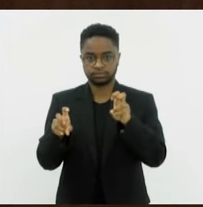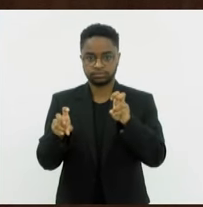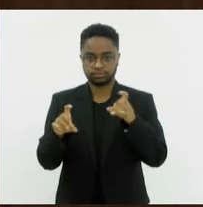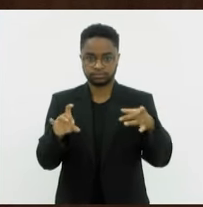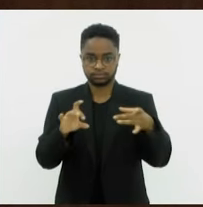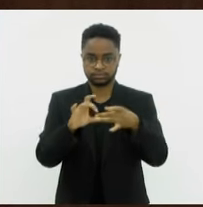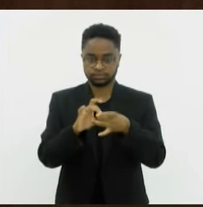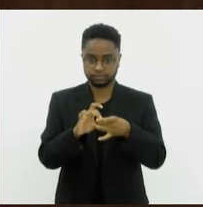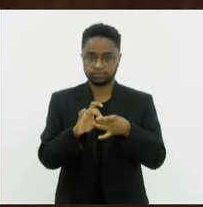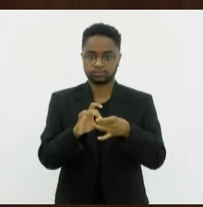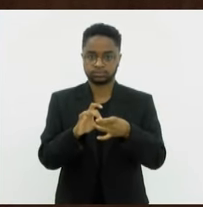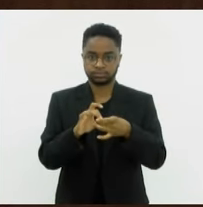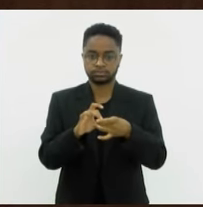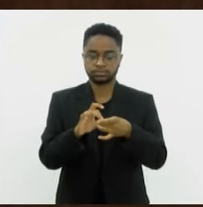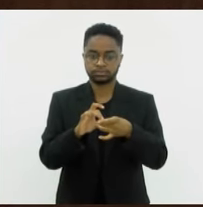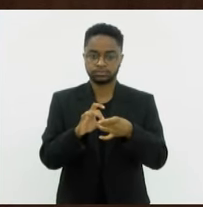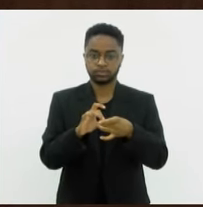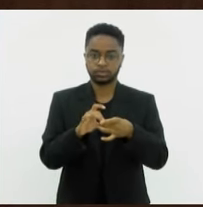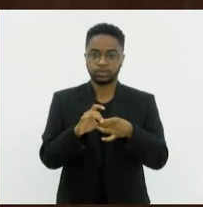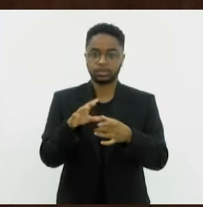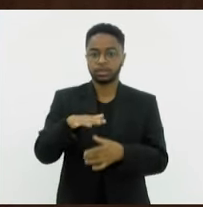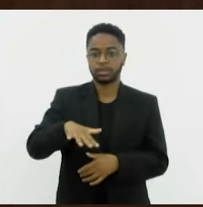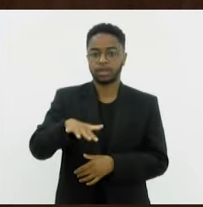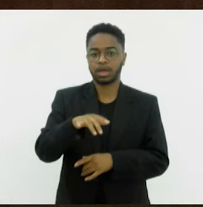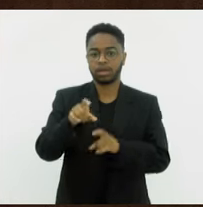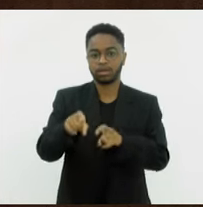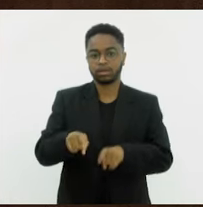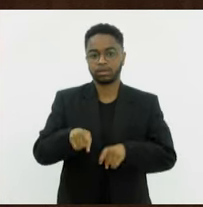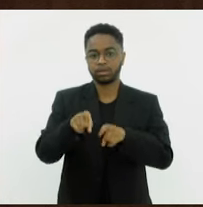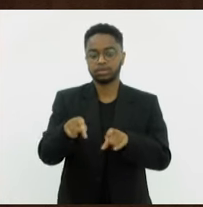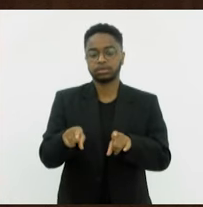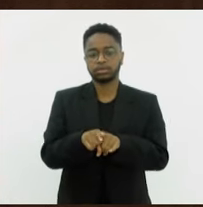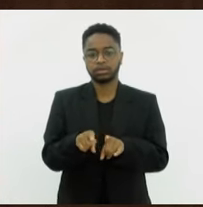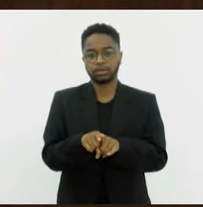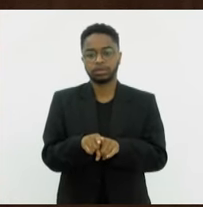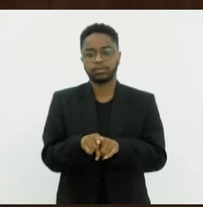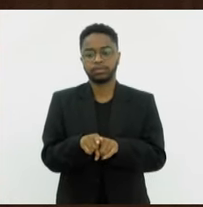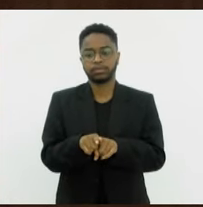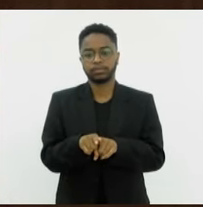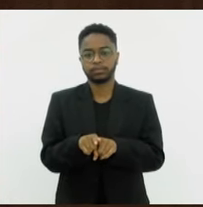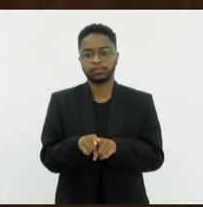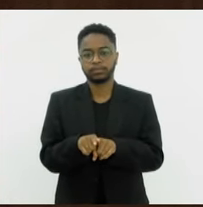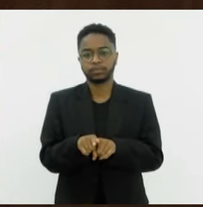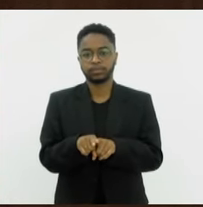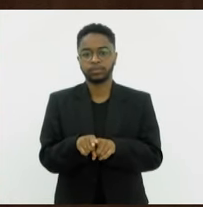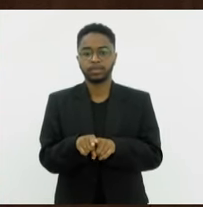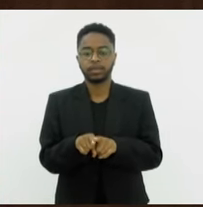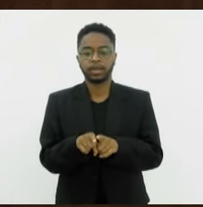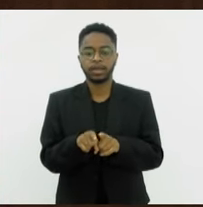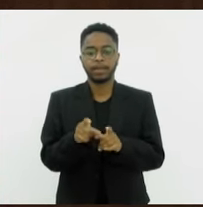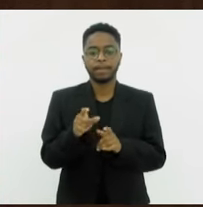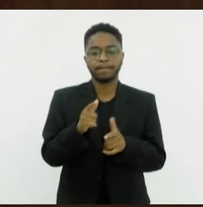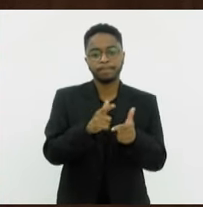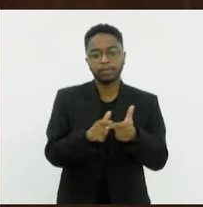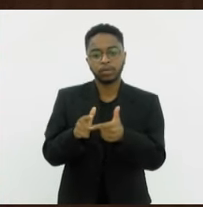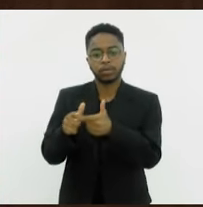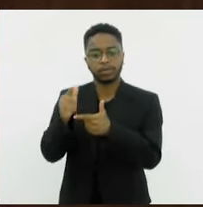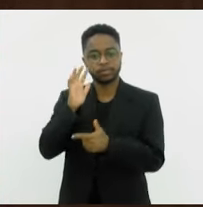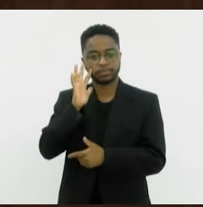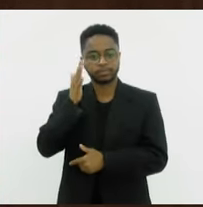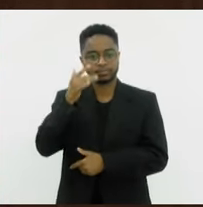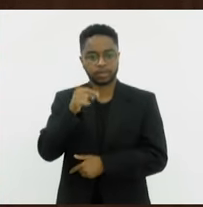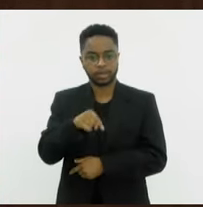né, tanto na questão agrária como na mediação de conflitos aqui no nosso Estado.